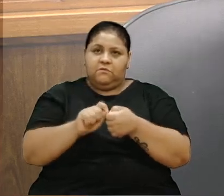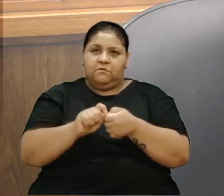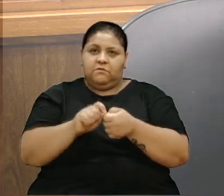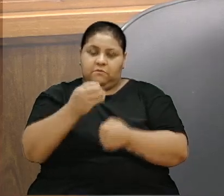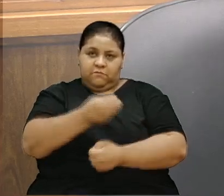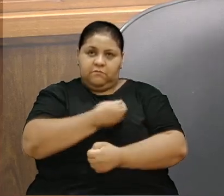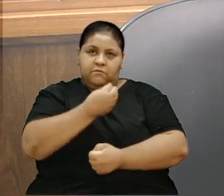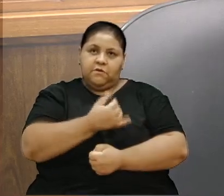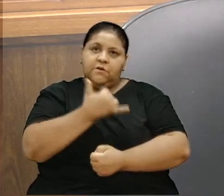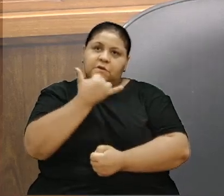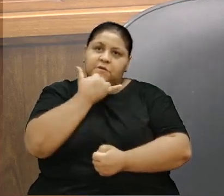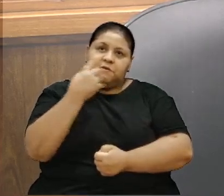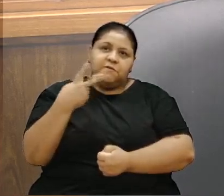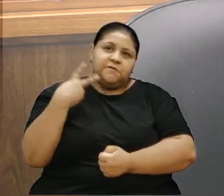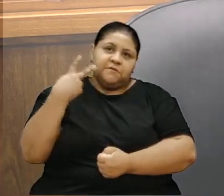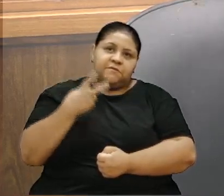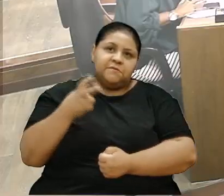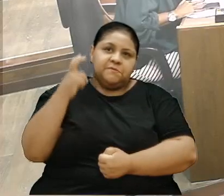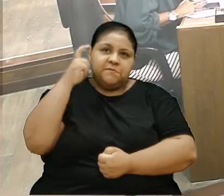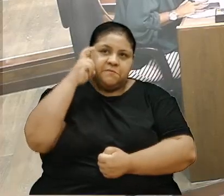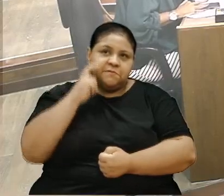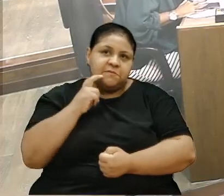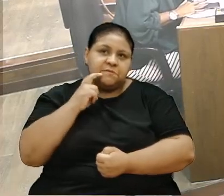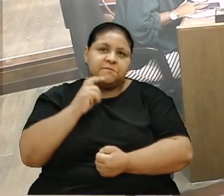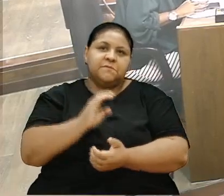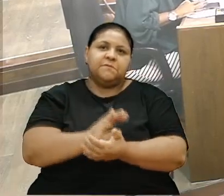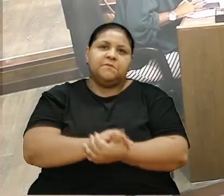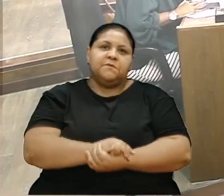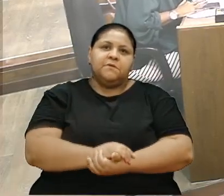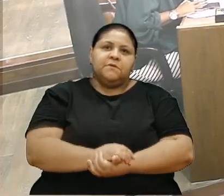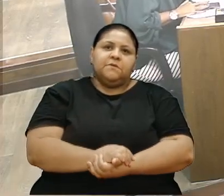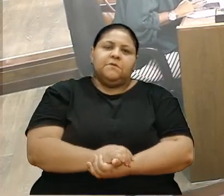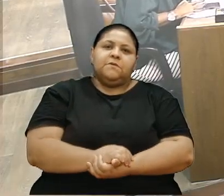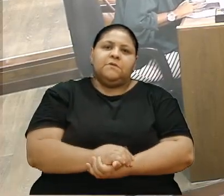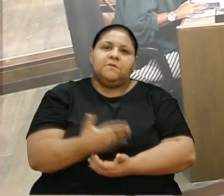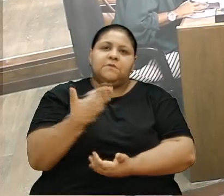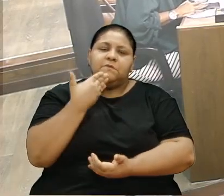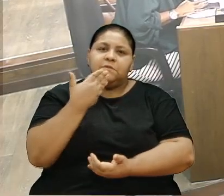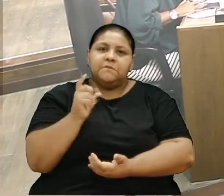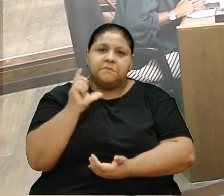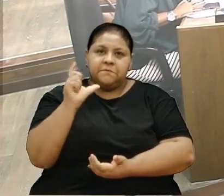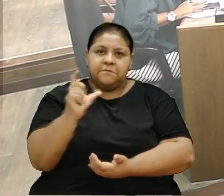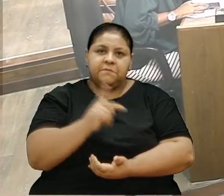cidade. Desculpa, vereador Daniel. Peço palavra, presidente. Obrigada.